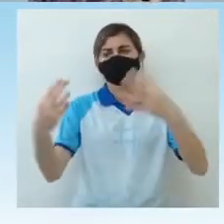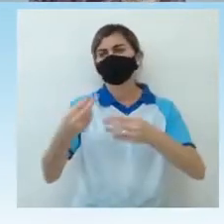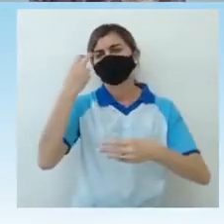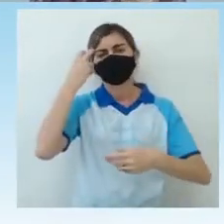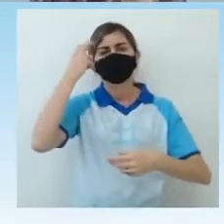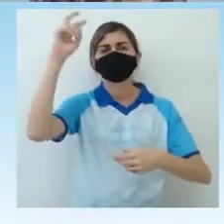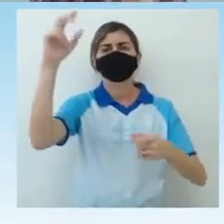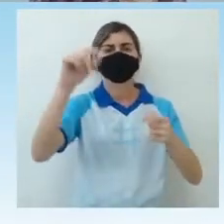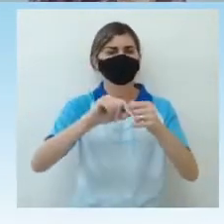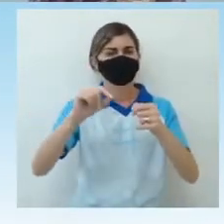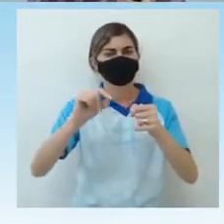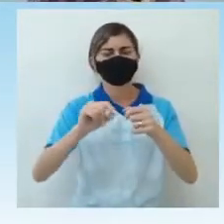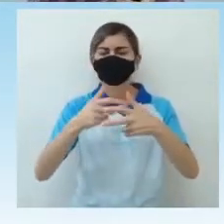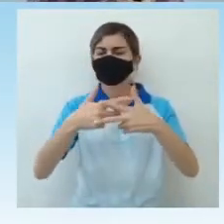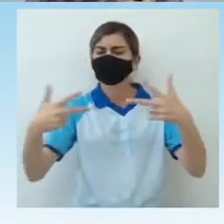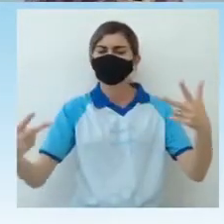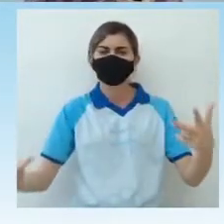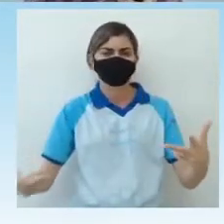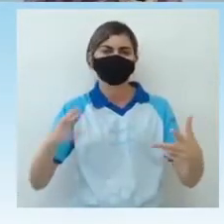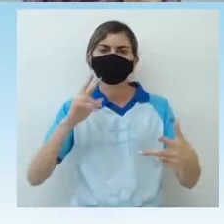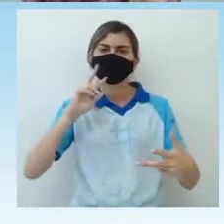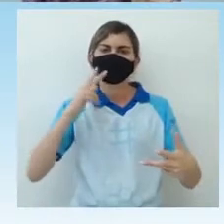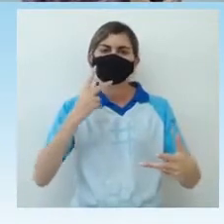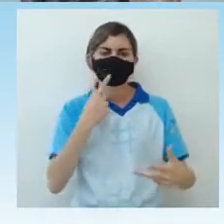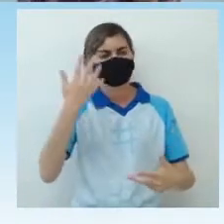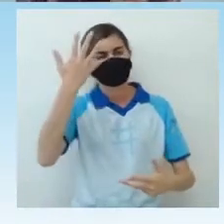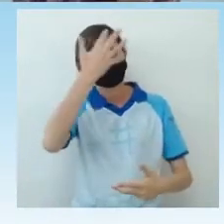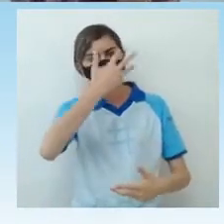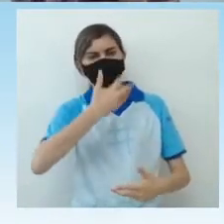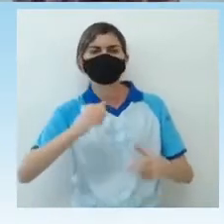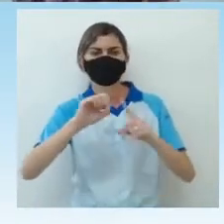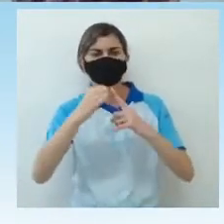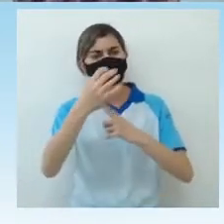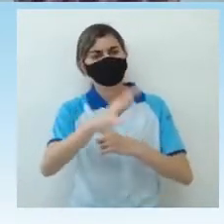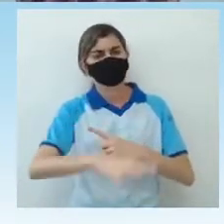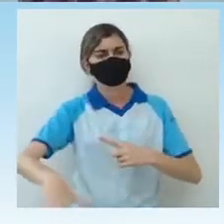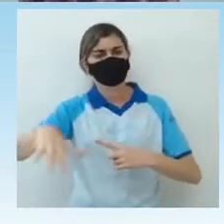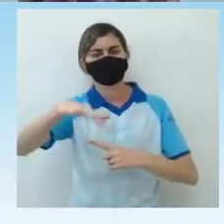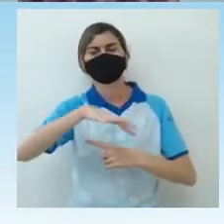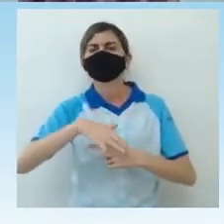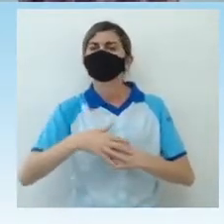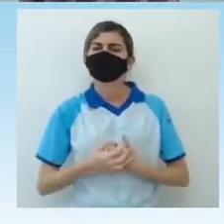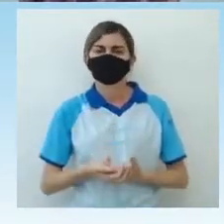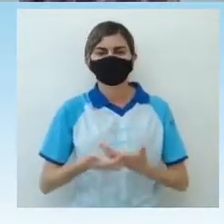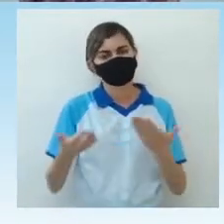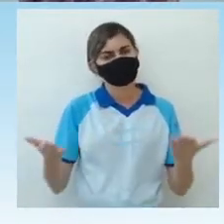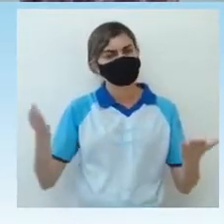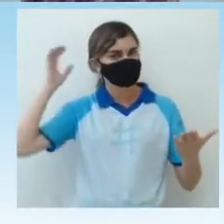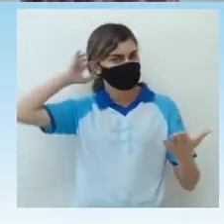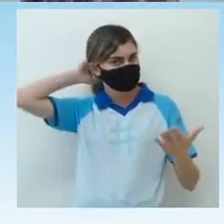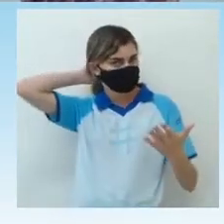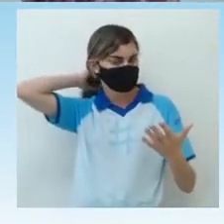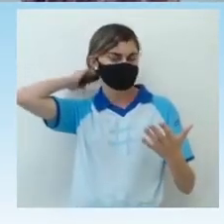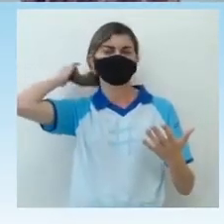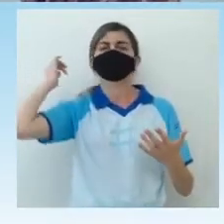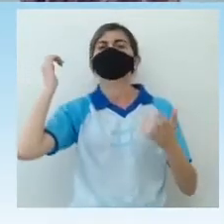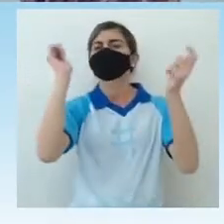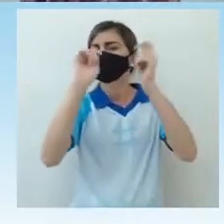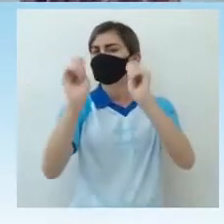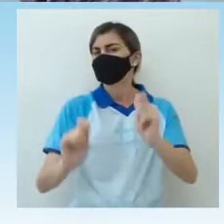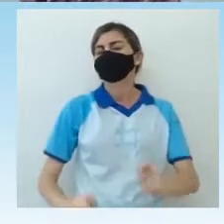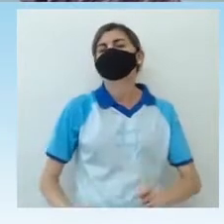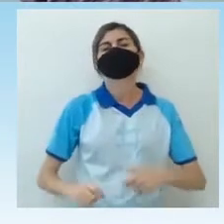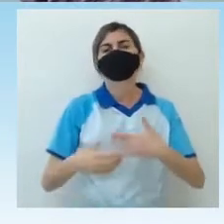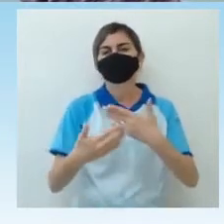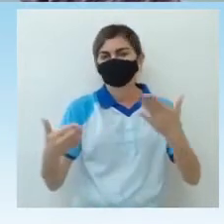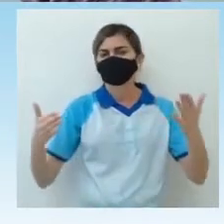que produz coisas reconhecidas como belas pela sociedade. Sendo a arte